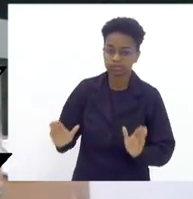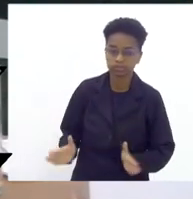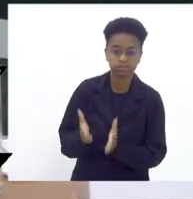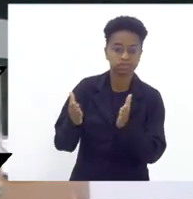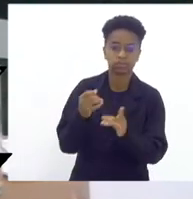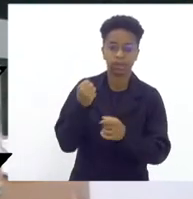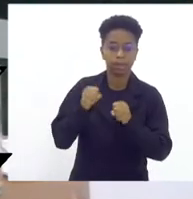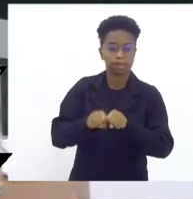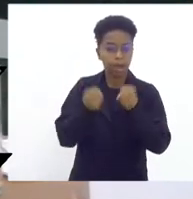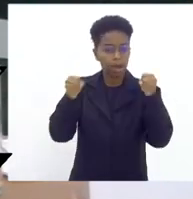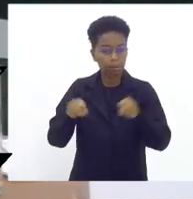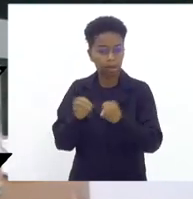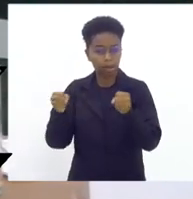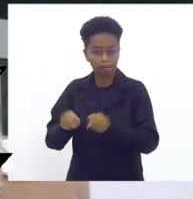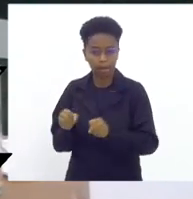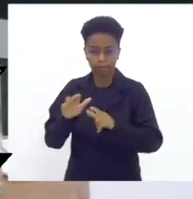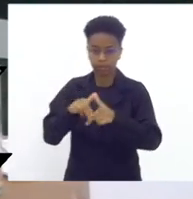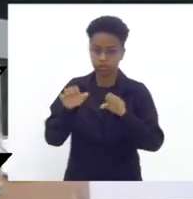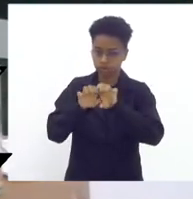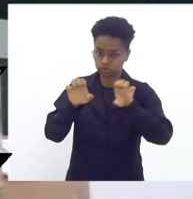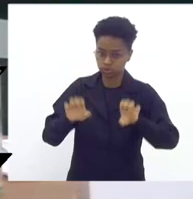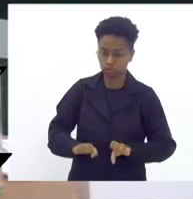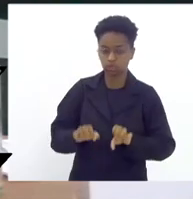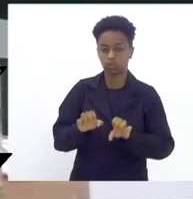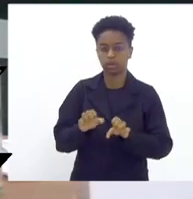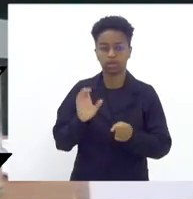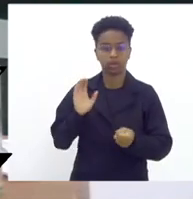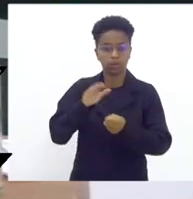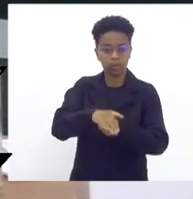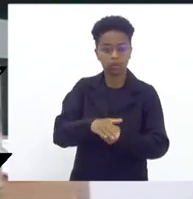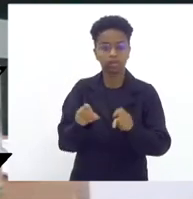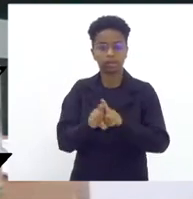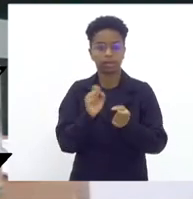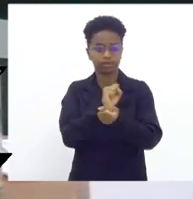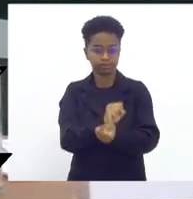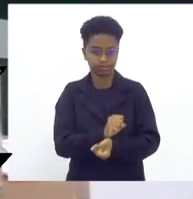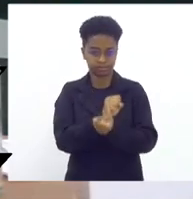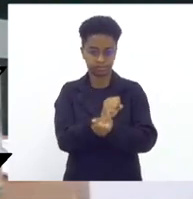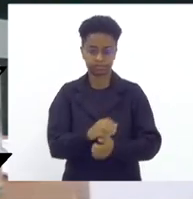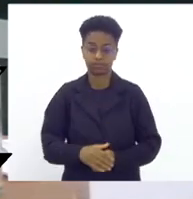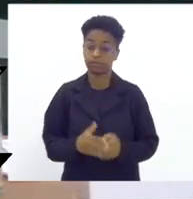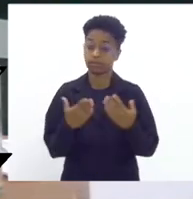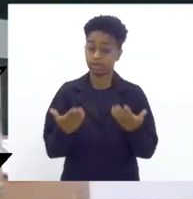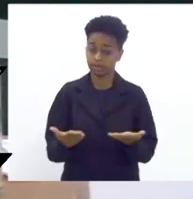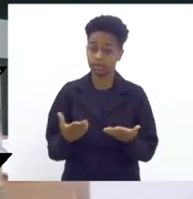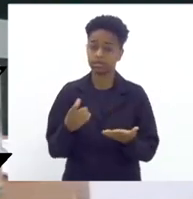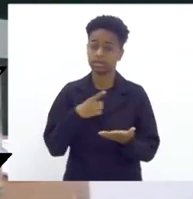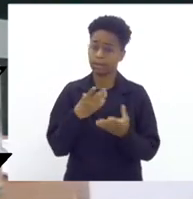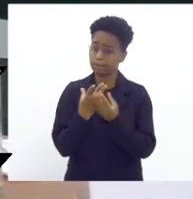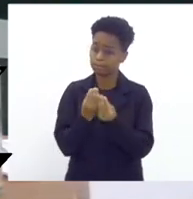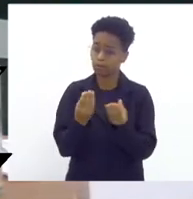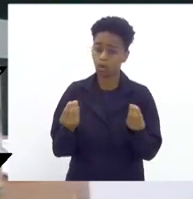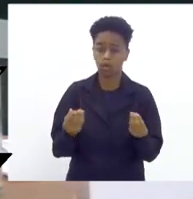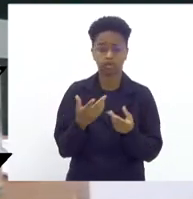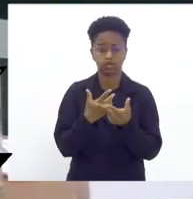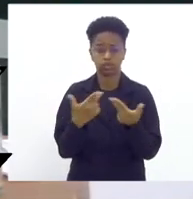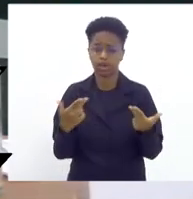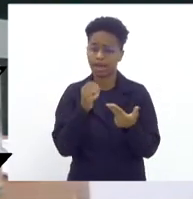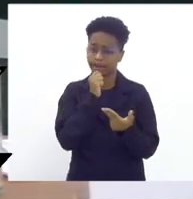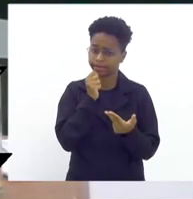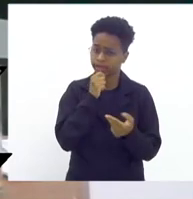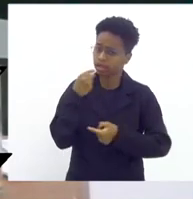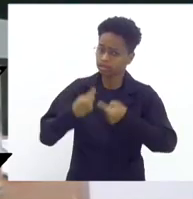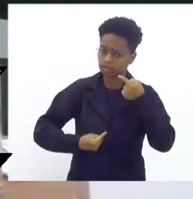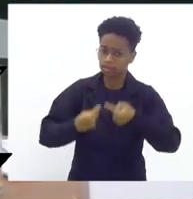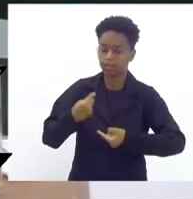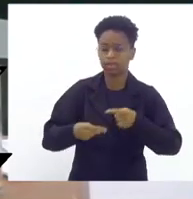rupturas com a sua estruturação colonialista e escravista então há muito paralelo a muito que se